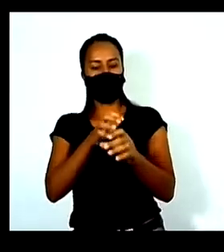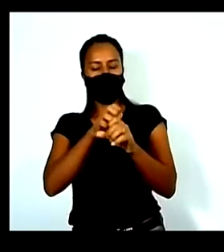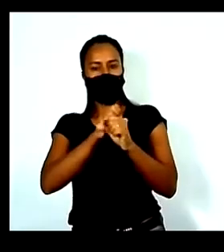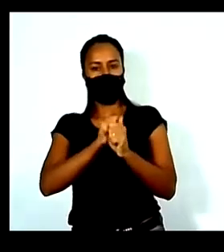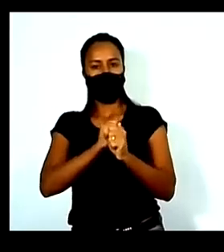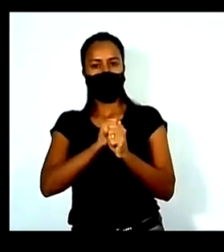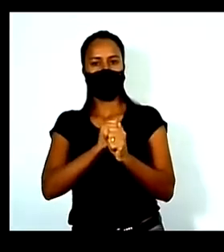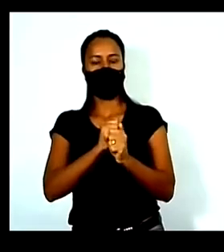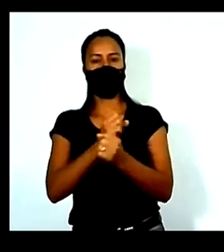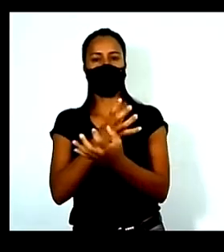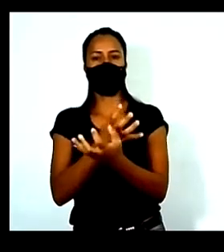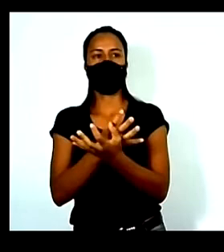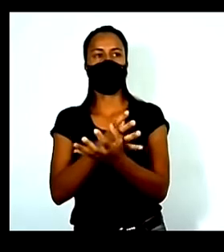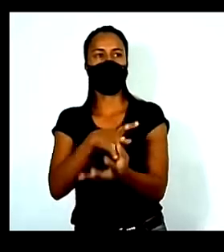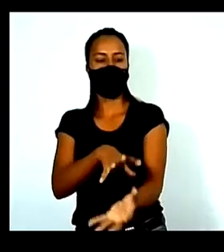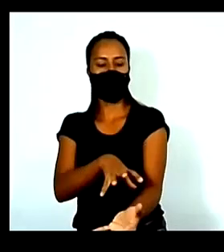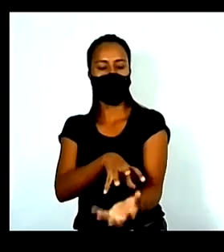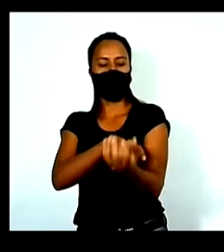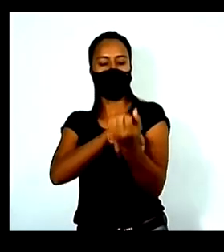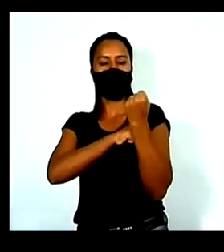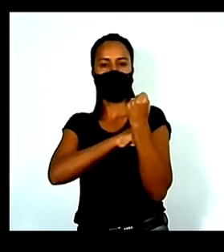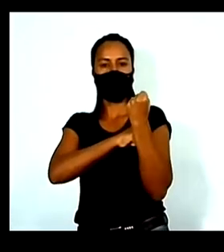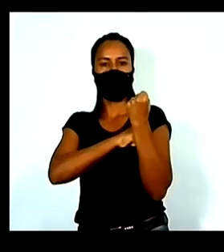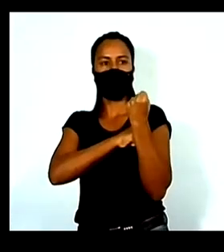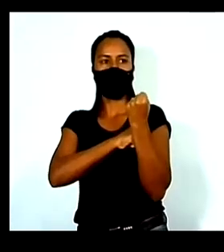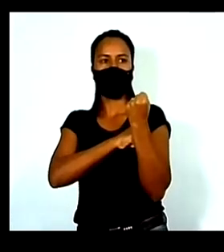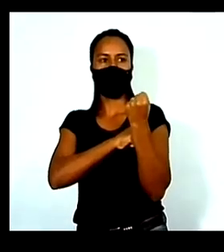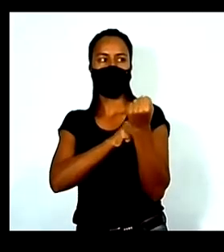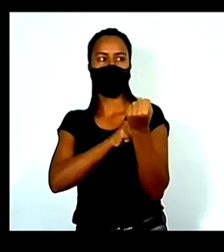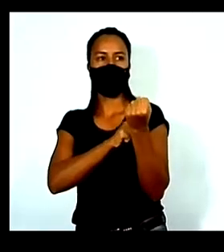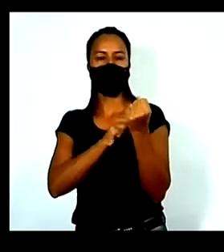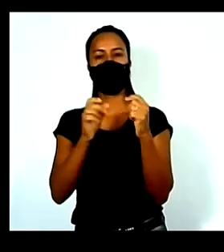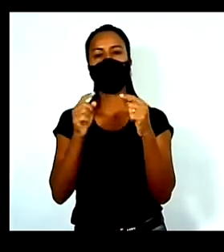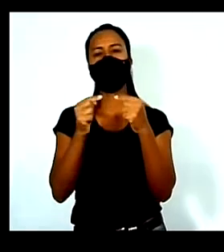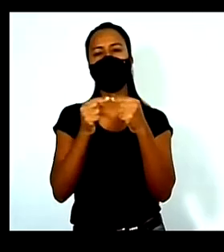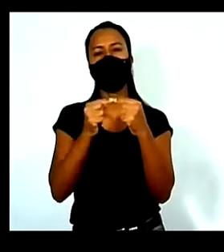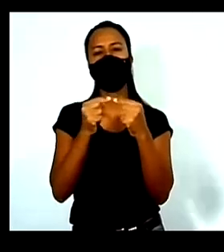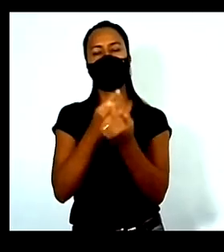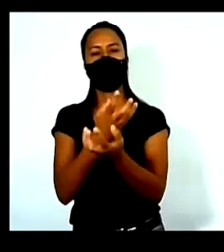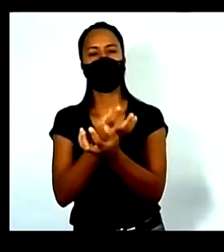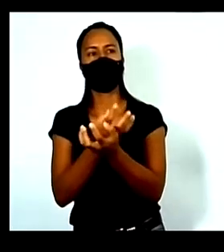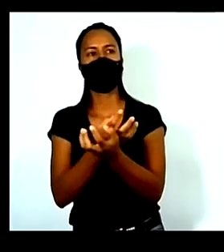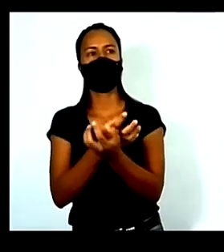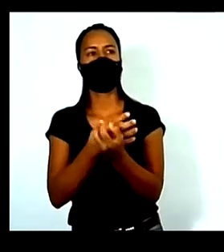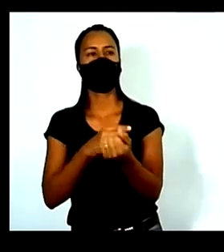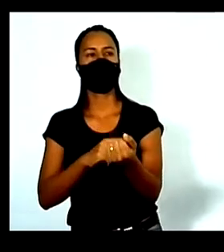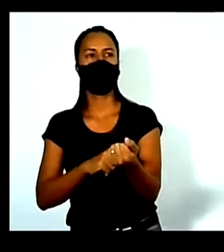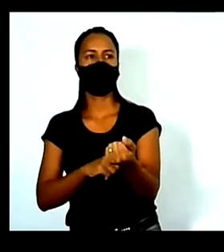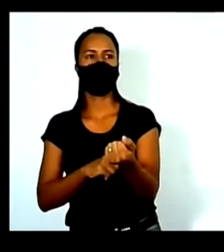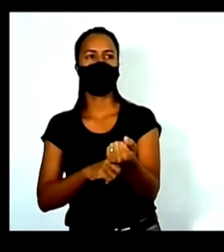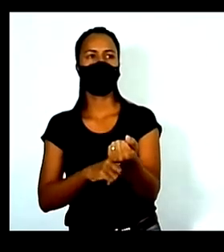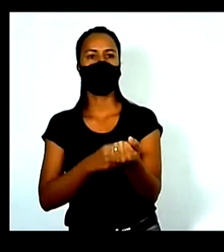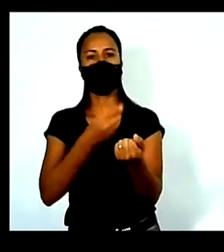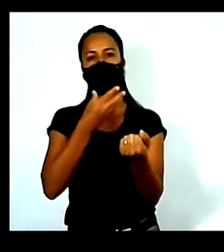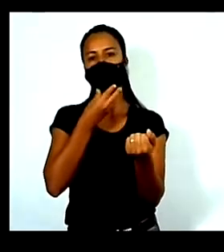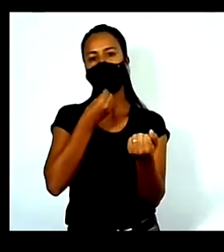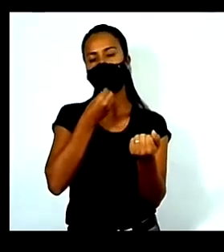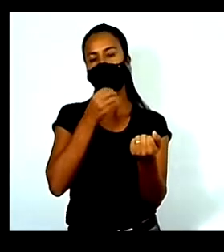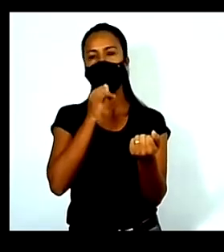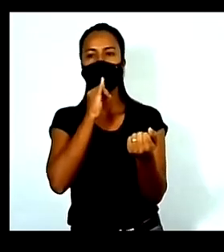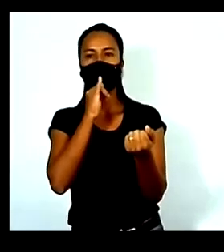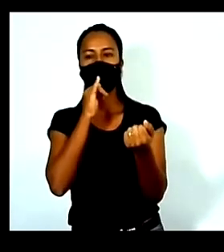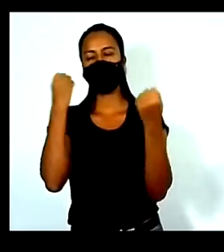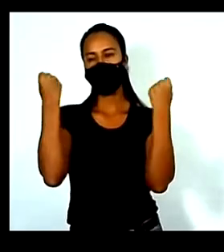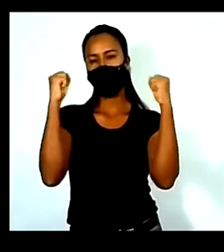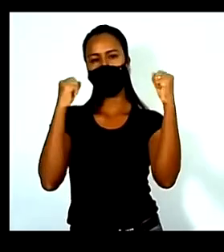músculos esqueléticos, eles puxam os ossos ao quais eles estão ligados. Então, é o que acontece quando os rapazes estão lá na academia,